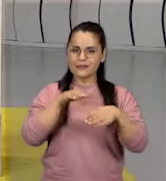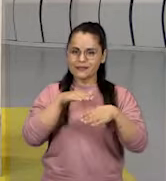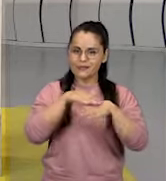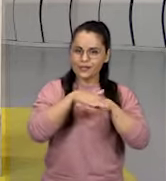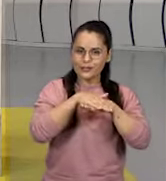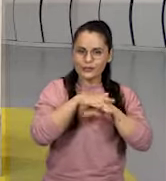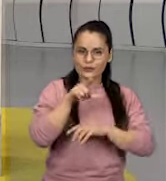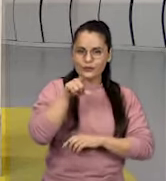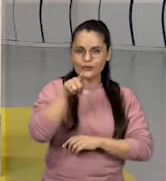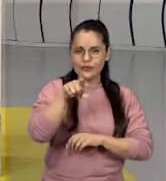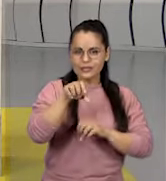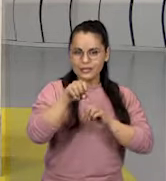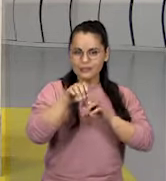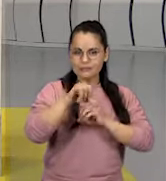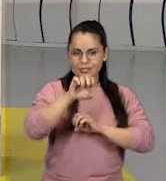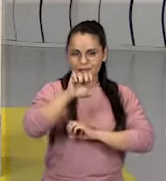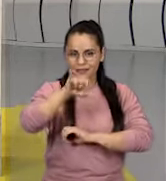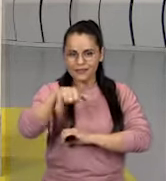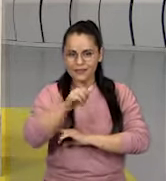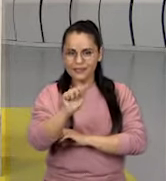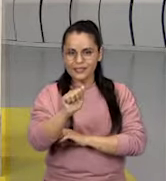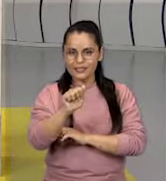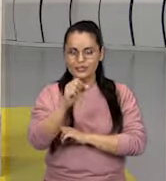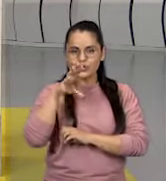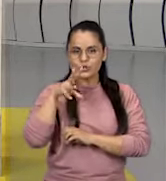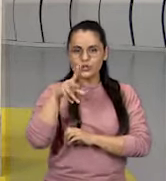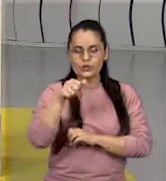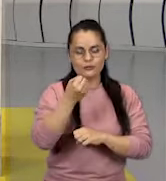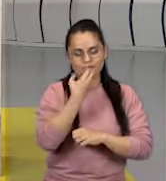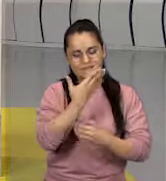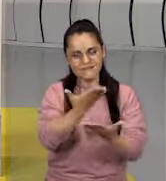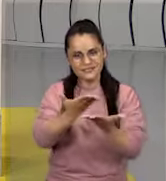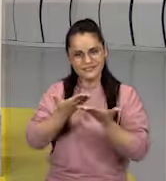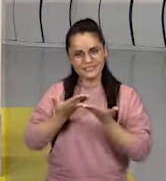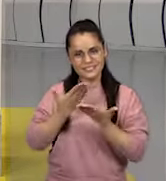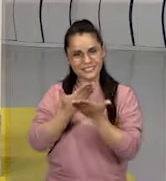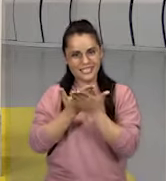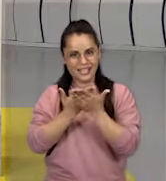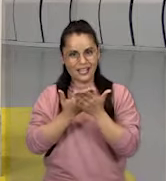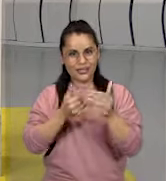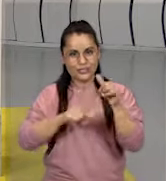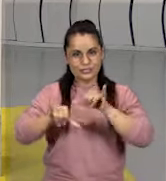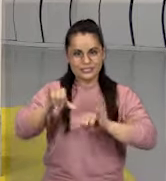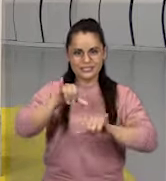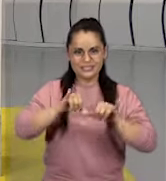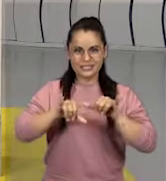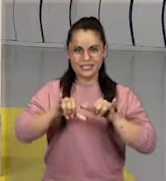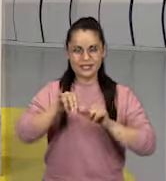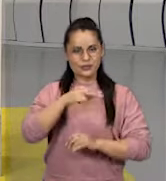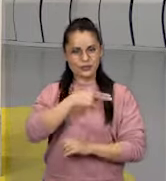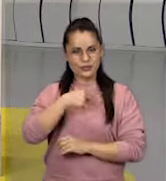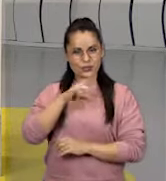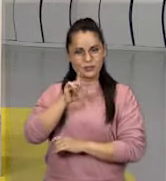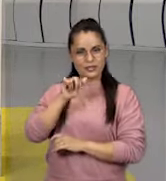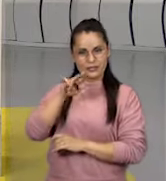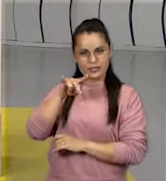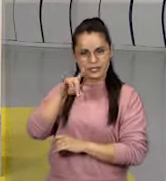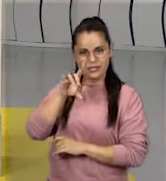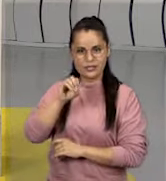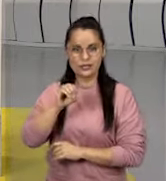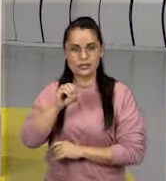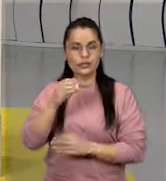você da Educação de Jovens e Adultos sejam todos muito bem vindos a nossa aula de química meu nome é professor Leonardo